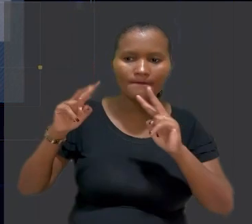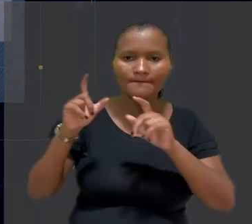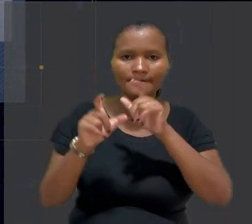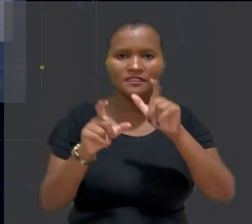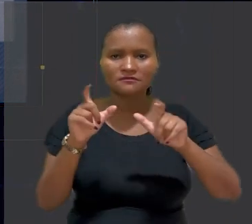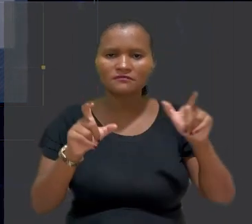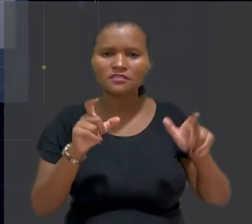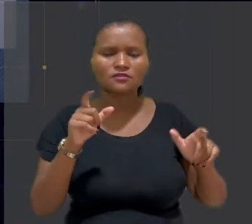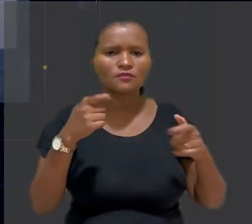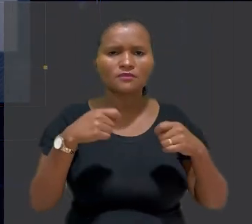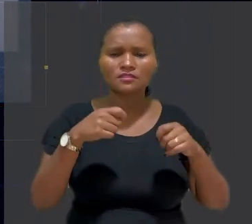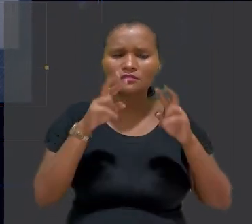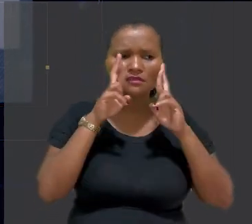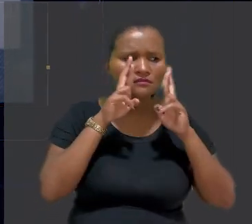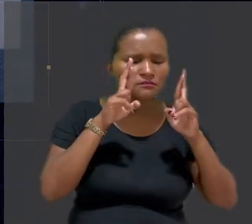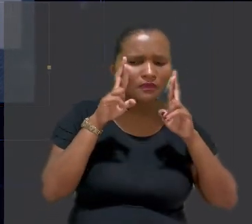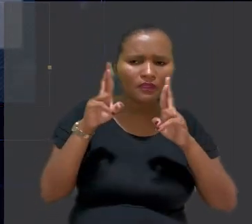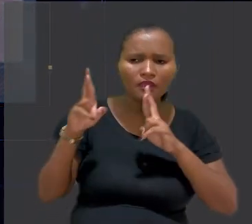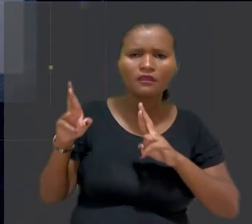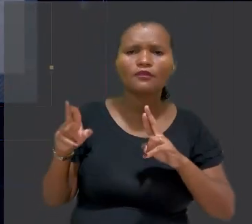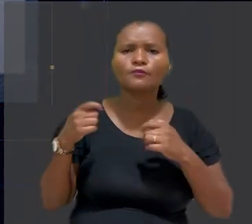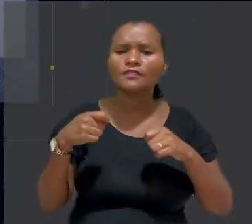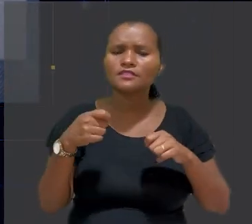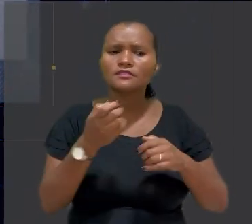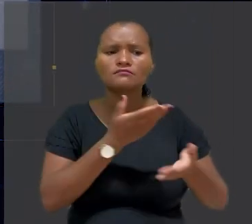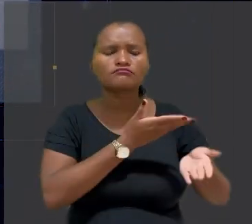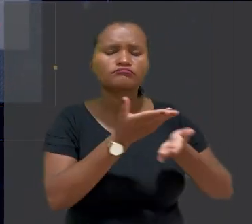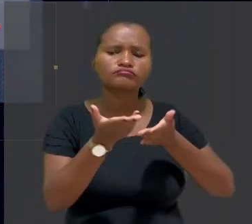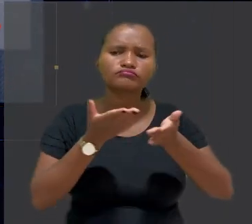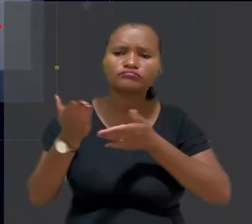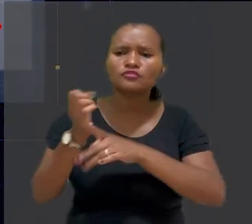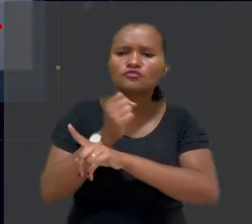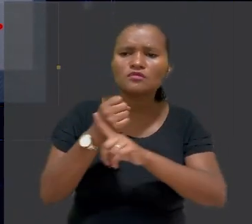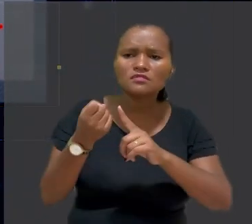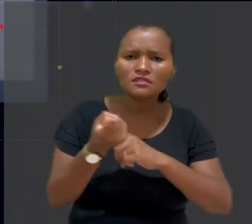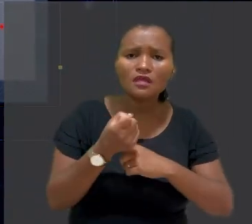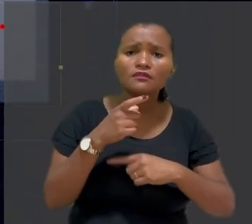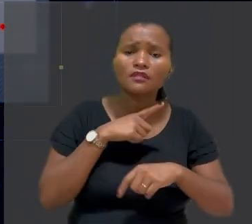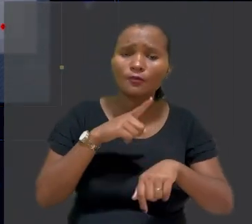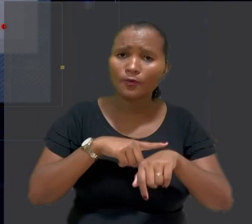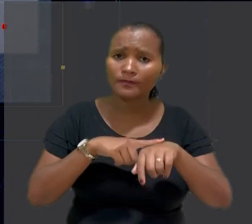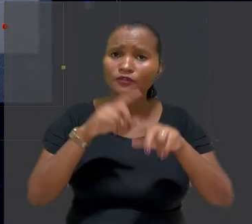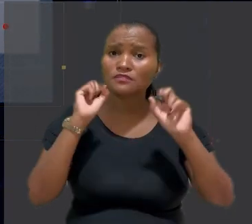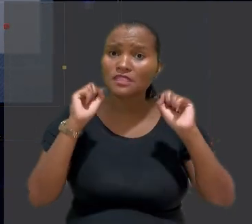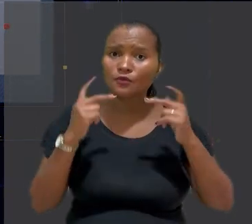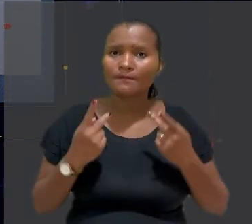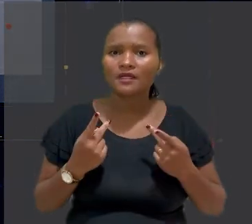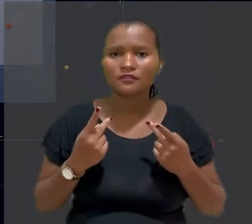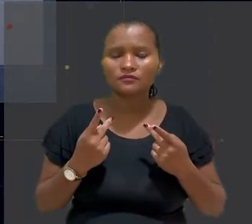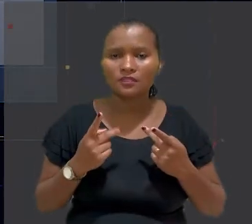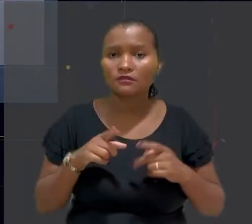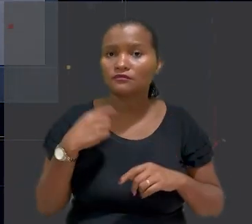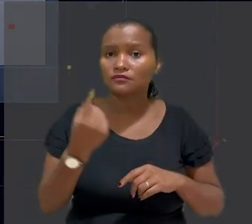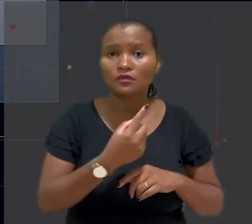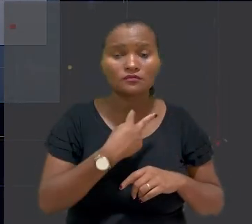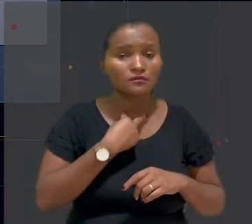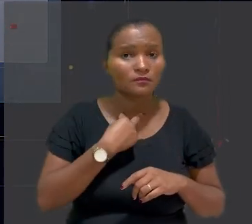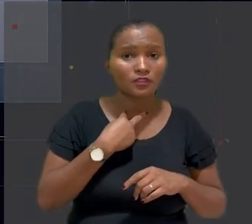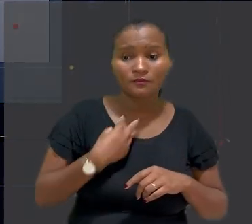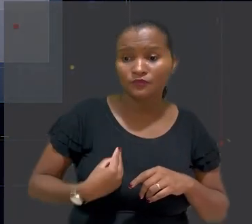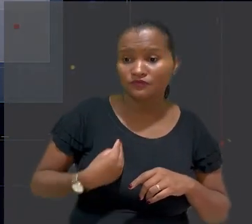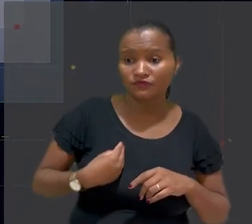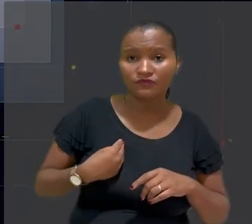tratar com o máximo respeito, tem que socializar, tem que ter o nosso momento de ser humano. Nós não podemos